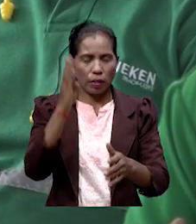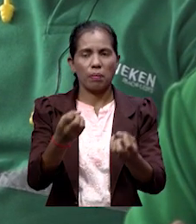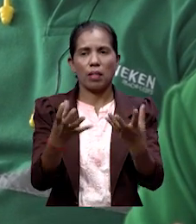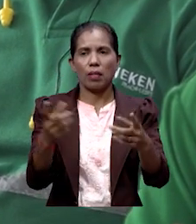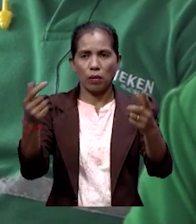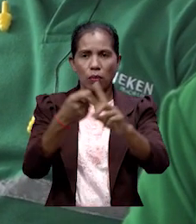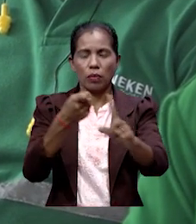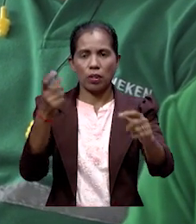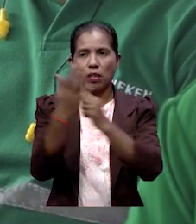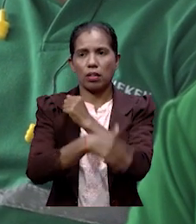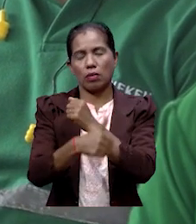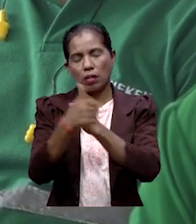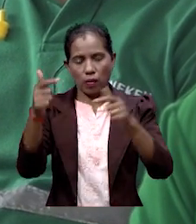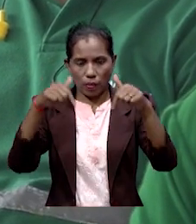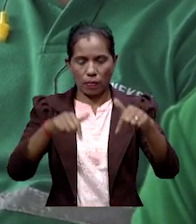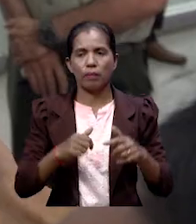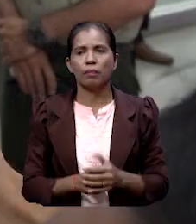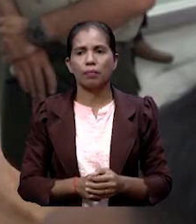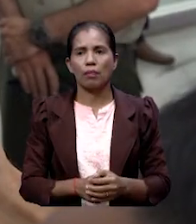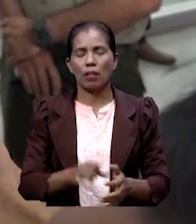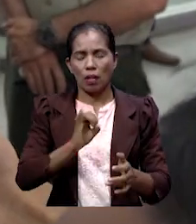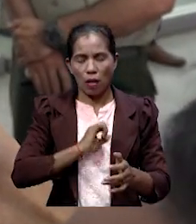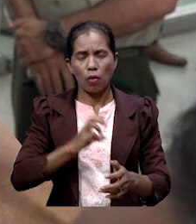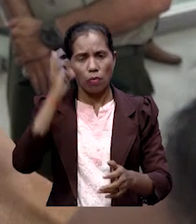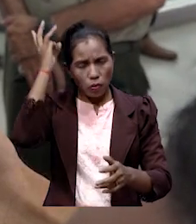sirai mamai. Estou preocupado quando a uare